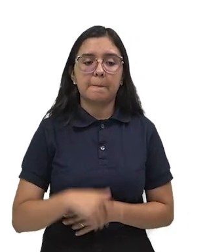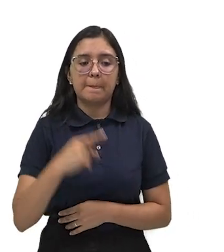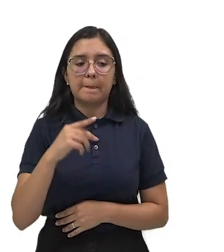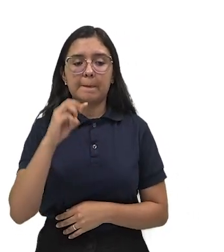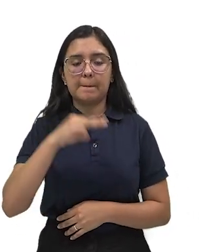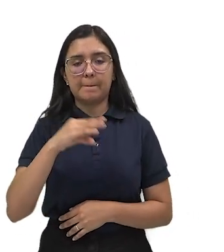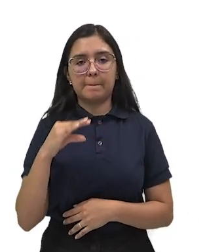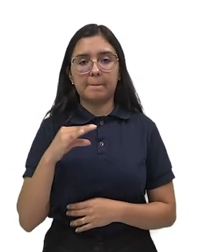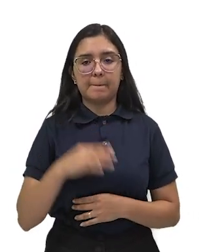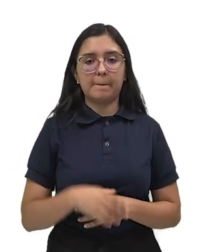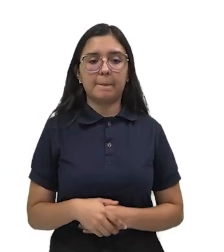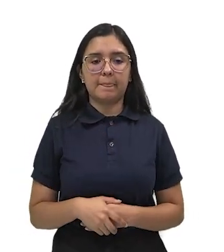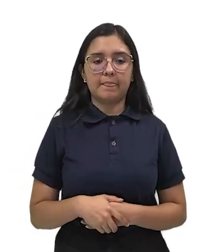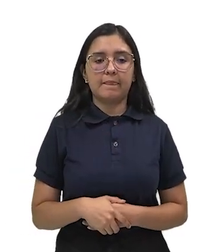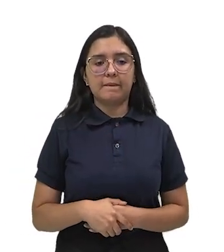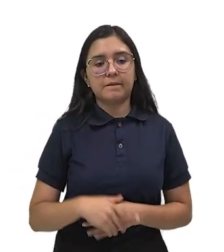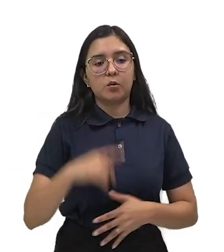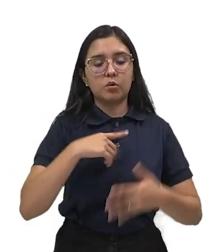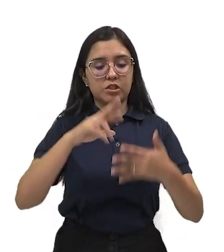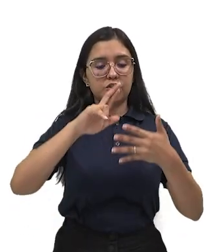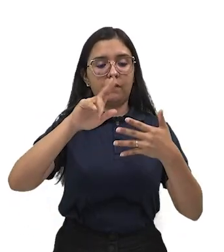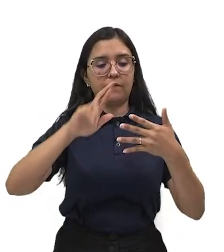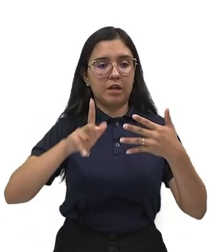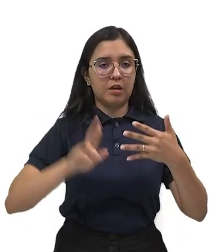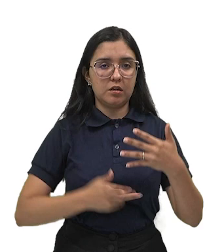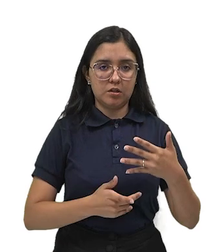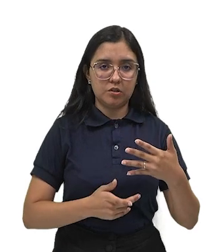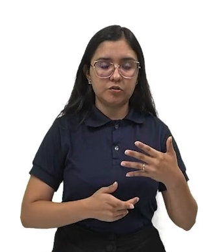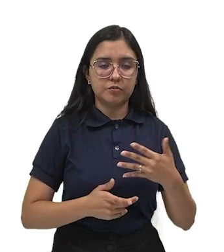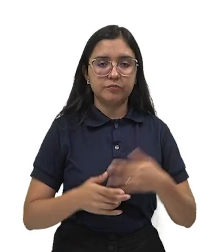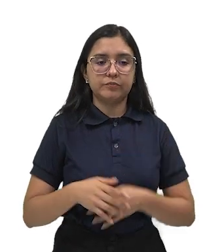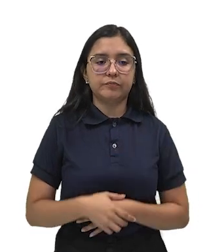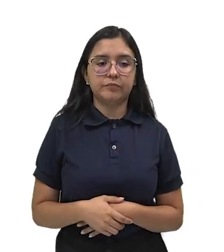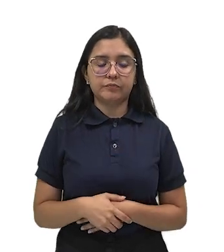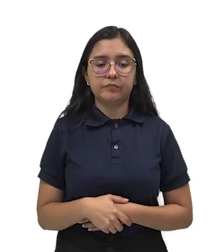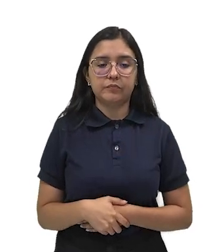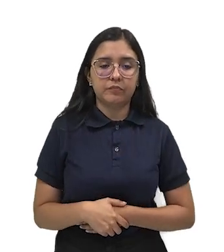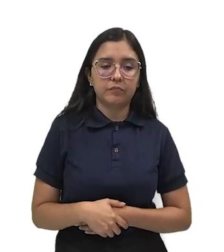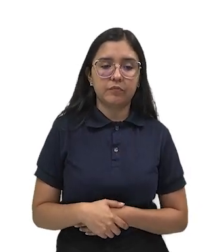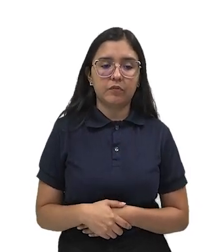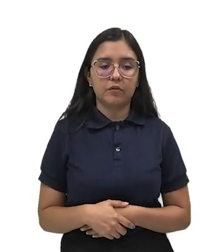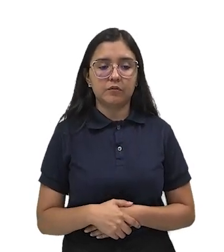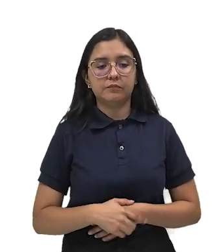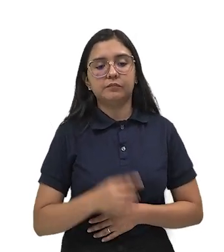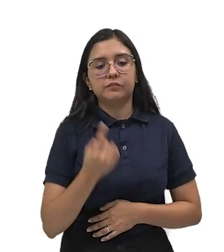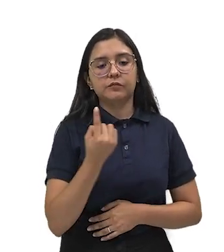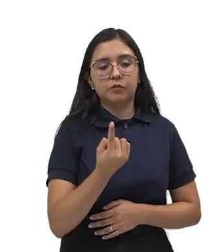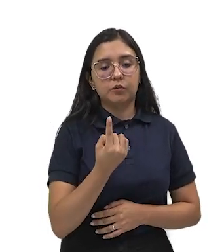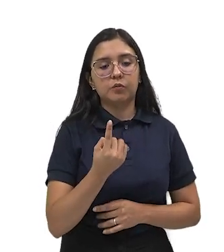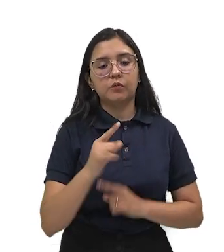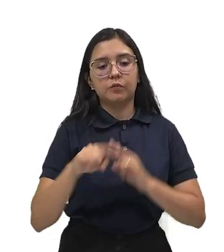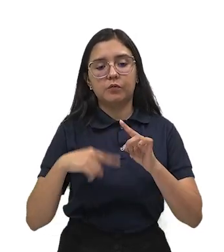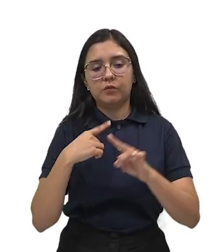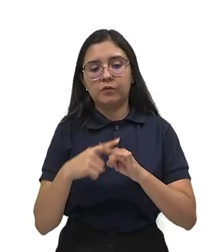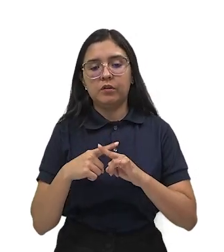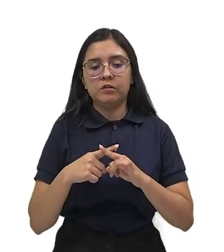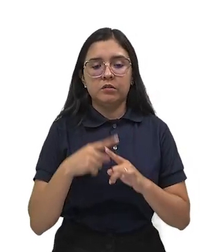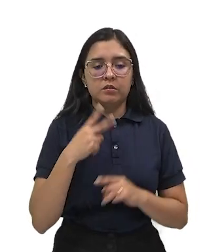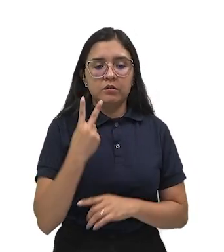olha. São coisas independentes, então, uma